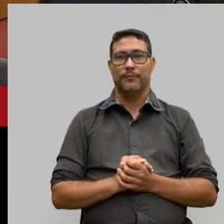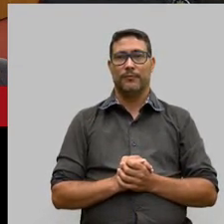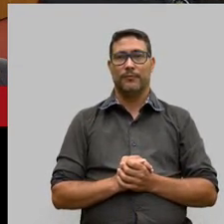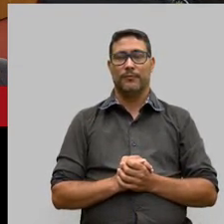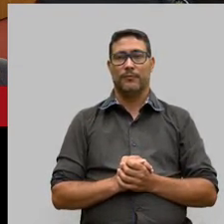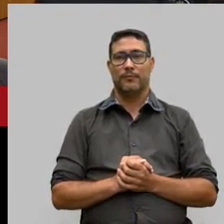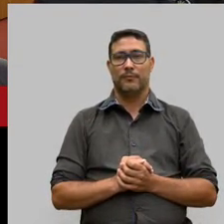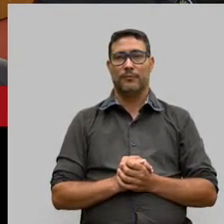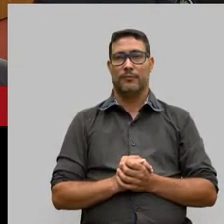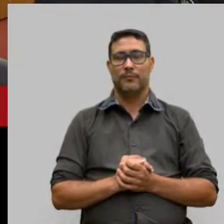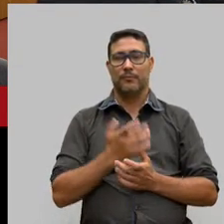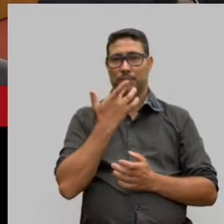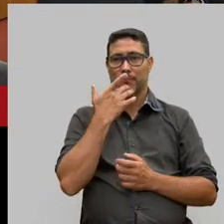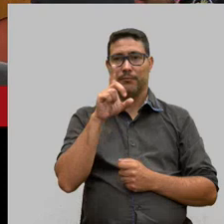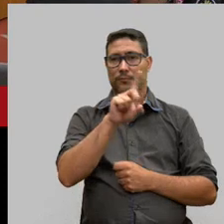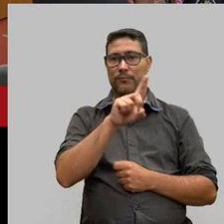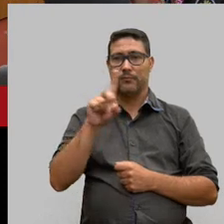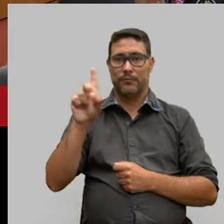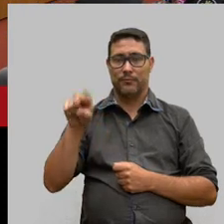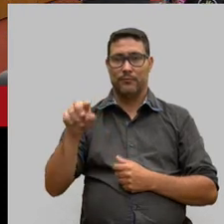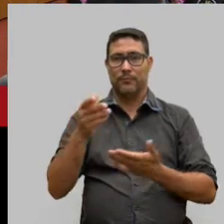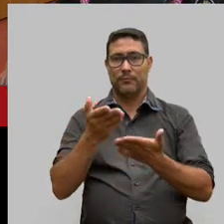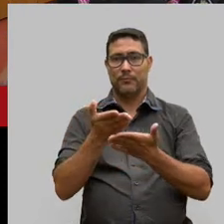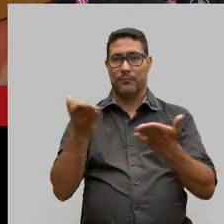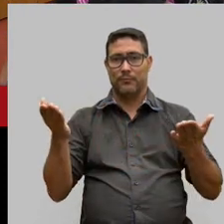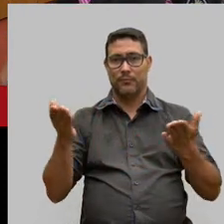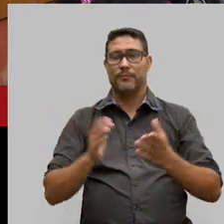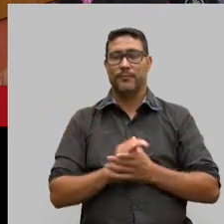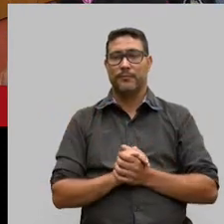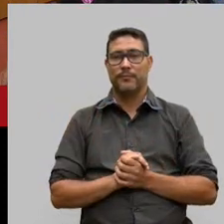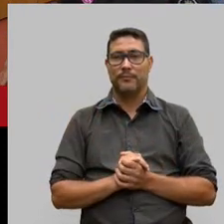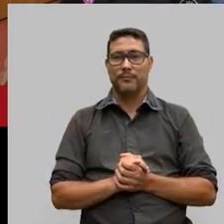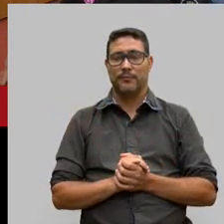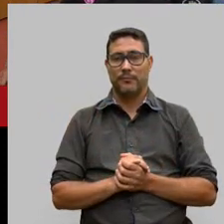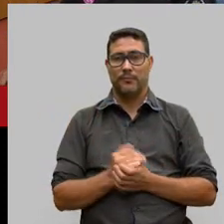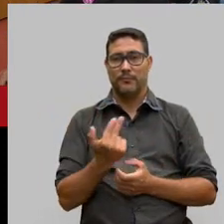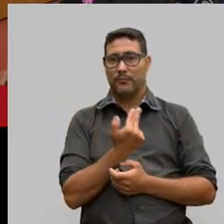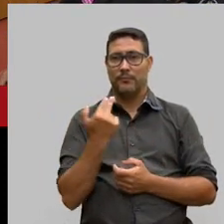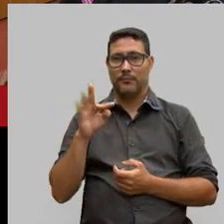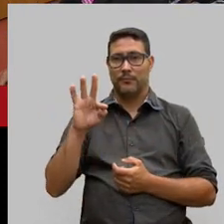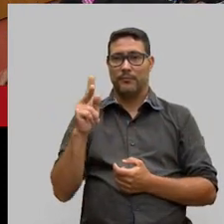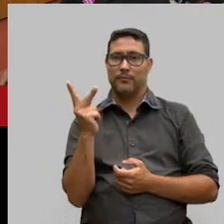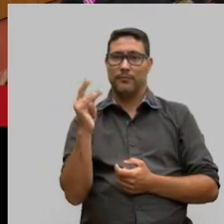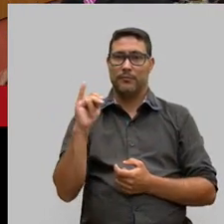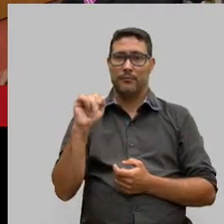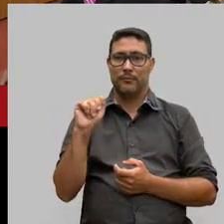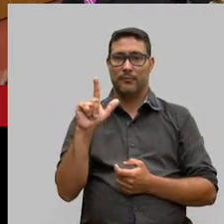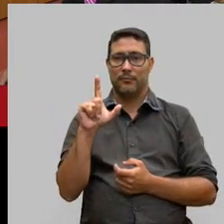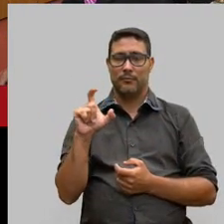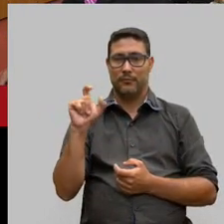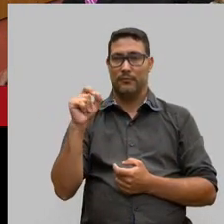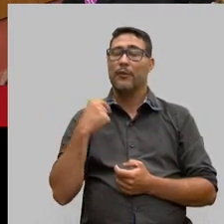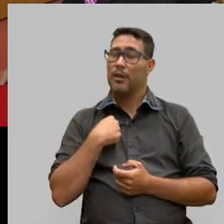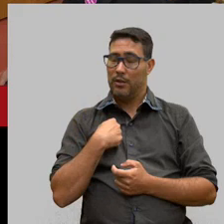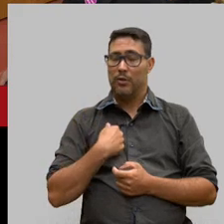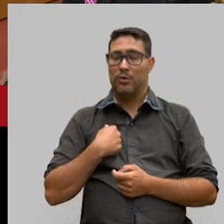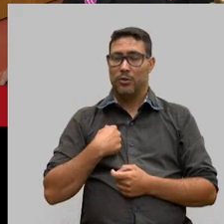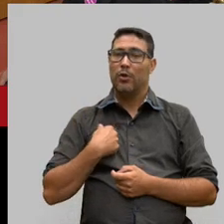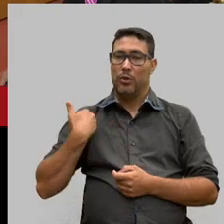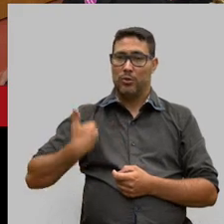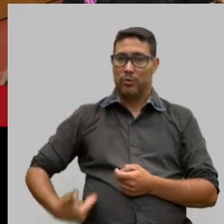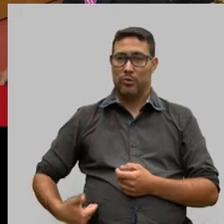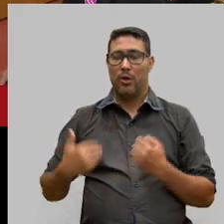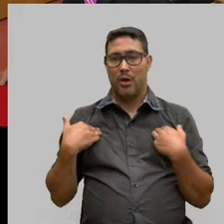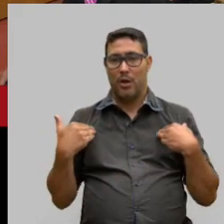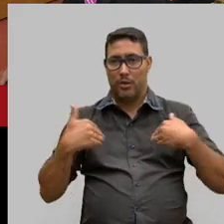bom dia a todos e a todas B Eh meu nome é Thiago Eu sou autista e